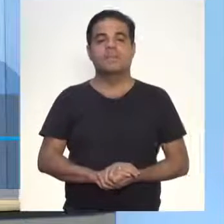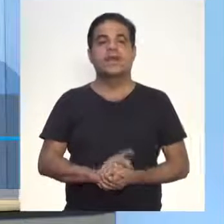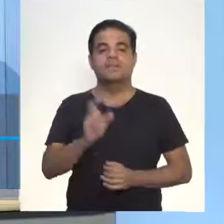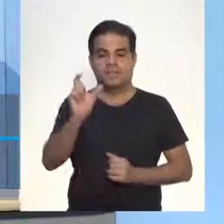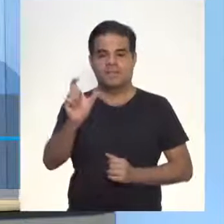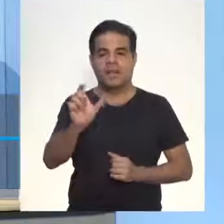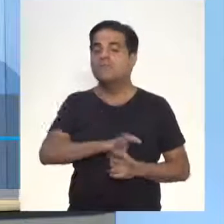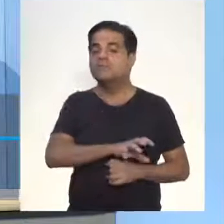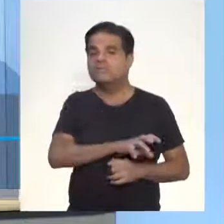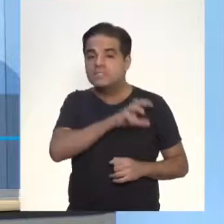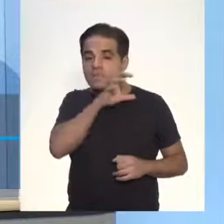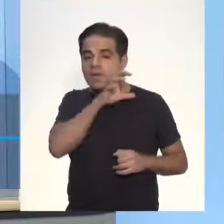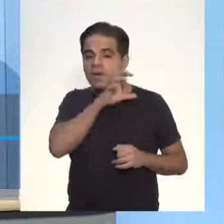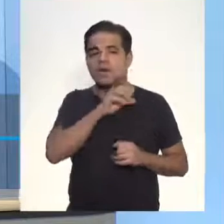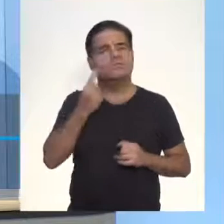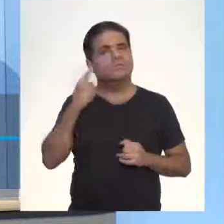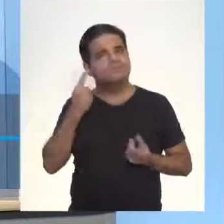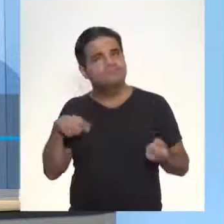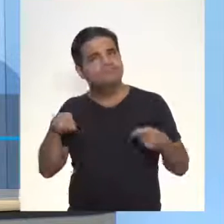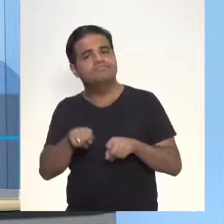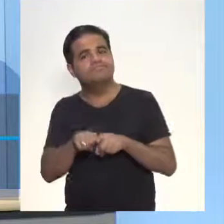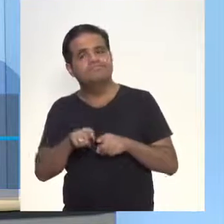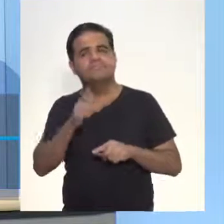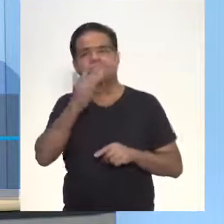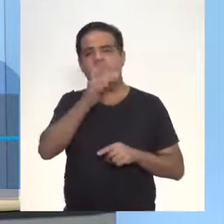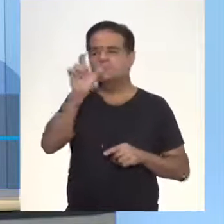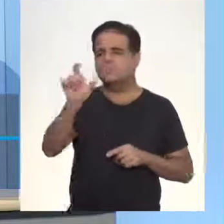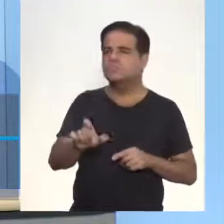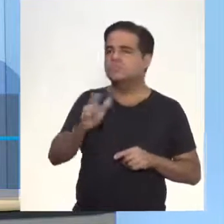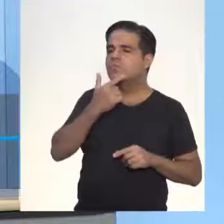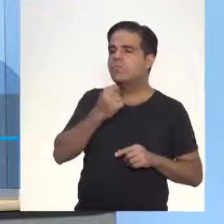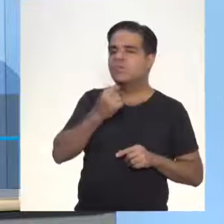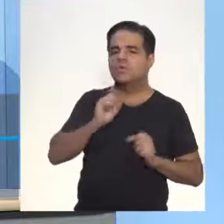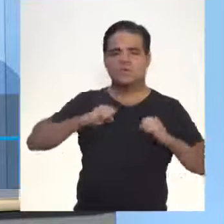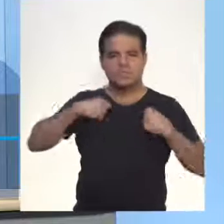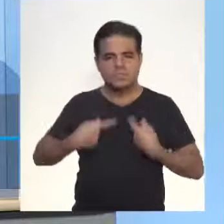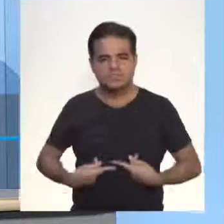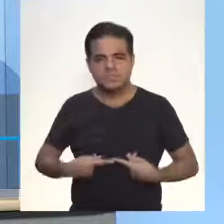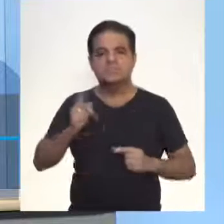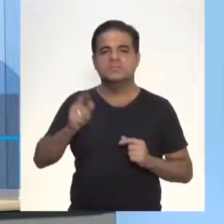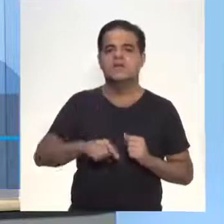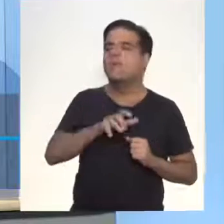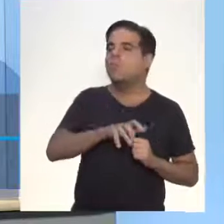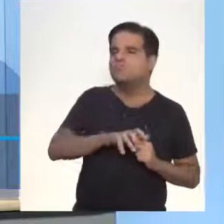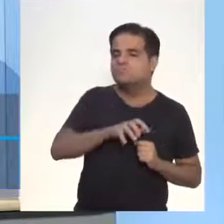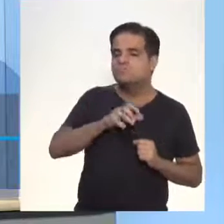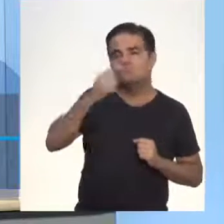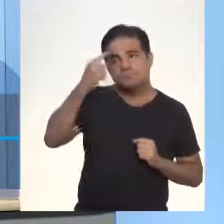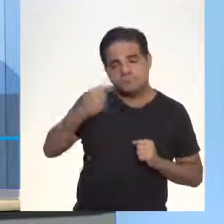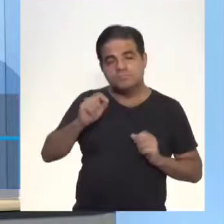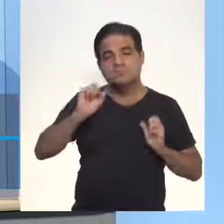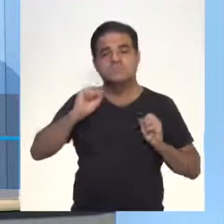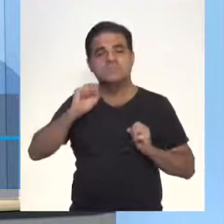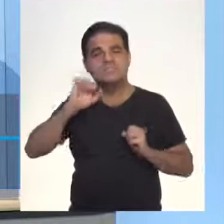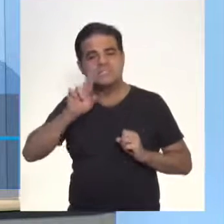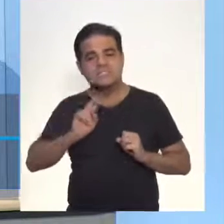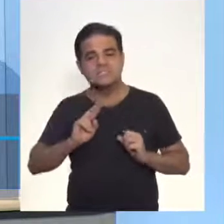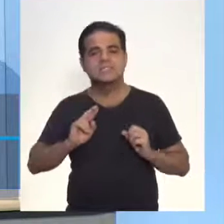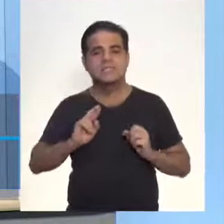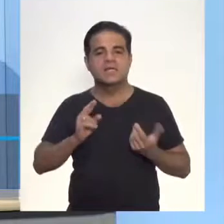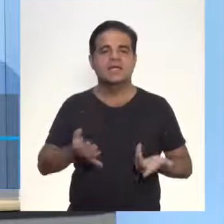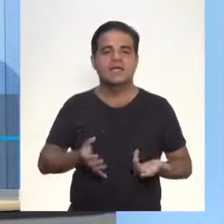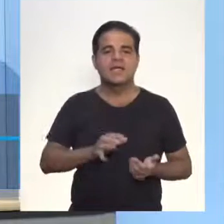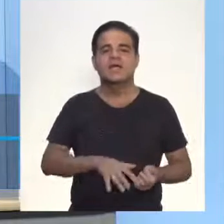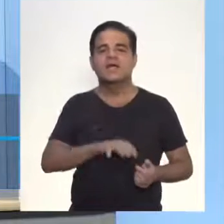palavra animal, nós até associamos, podemos falar assim, o ser humano é um animal, racional, né? Então, ninguém fala assim, o ser humano é um